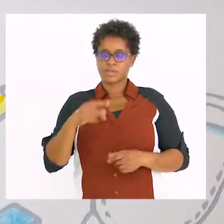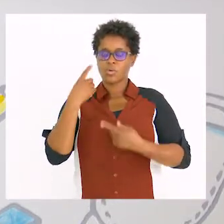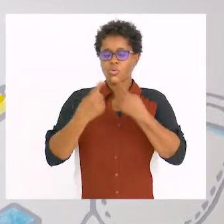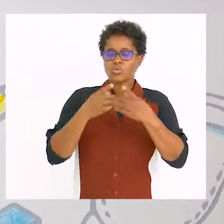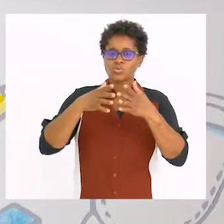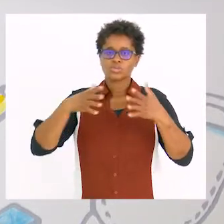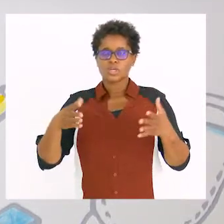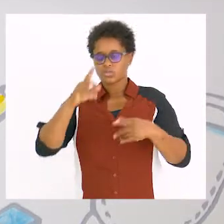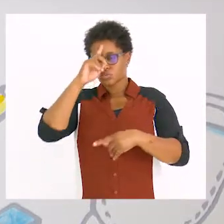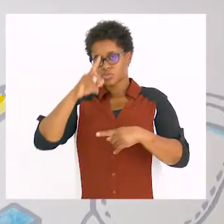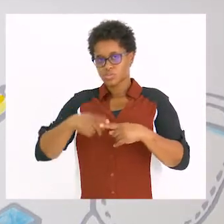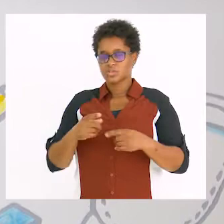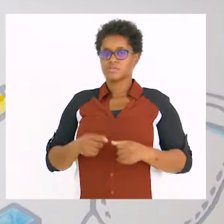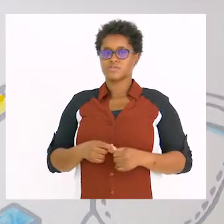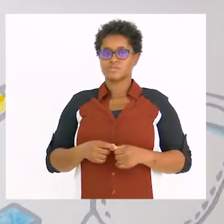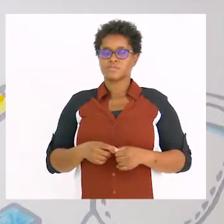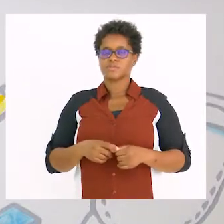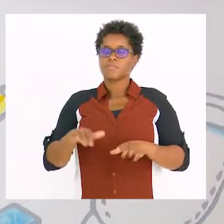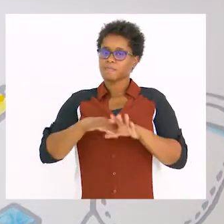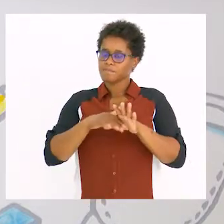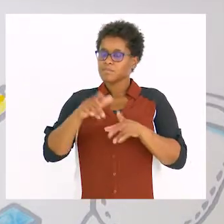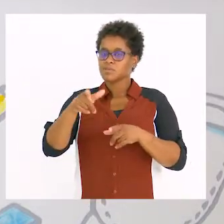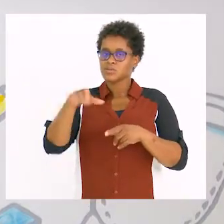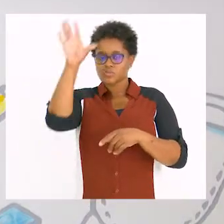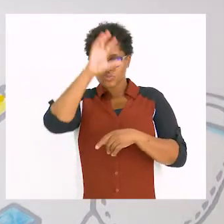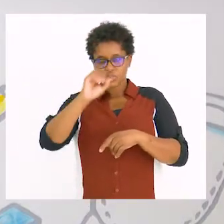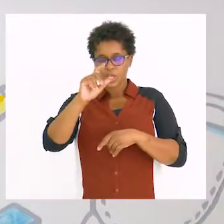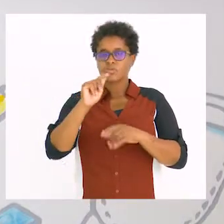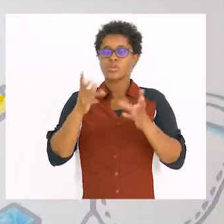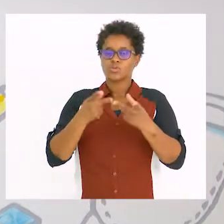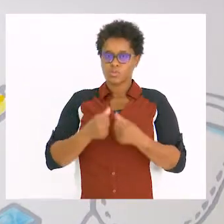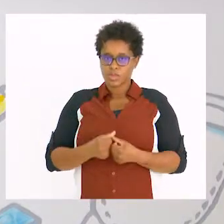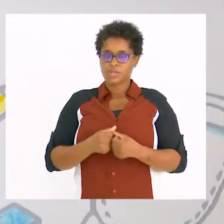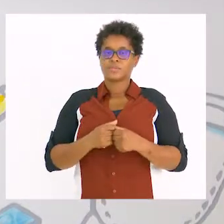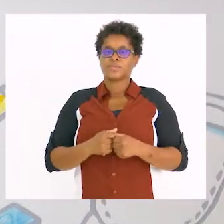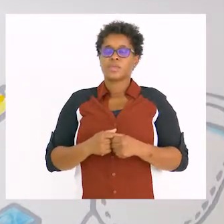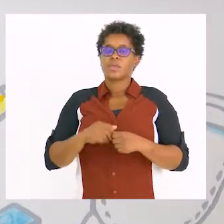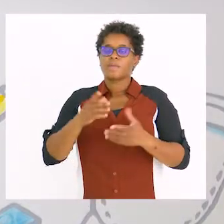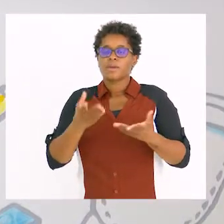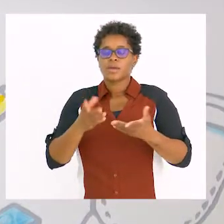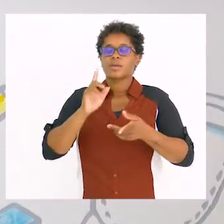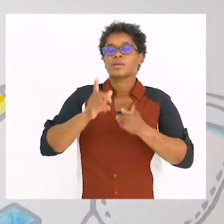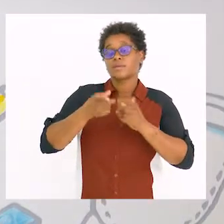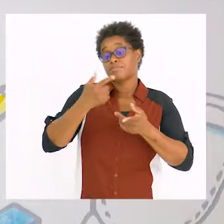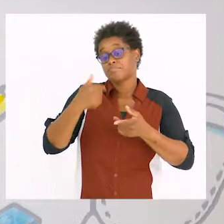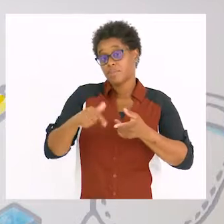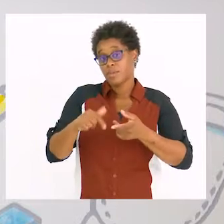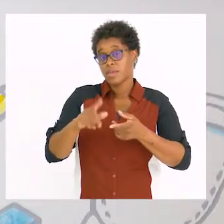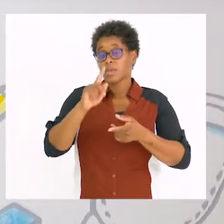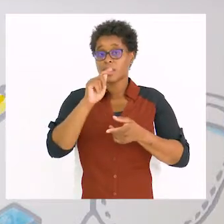dos grandes objetivos da intervenção do Estado na economia é para que haja